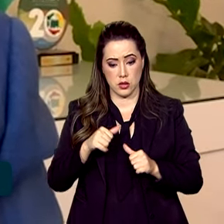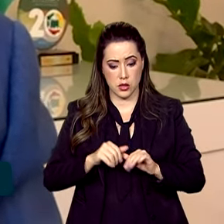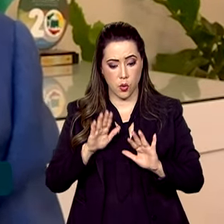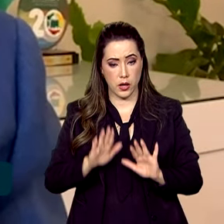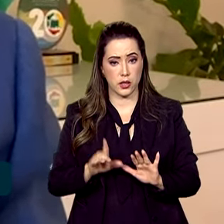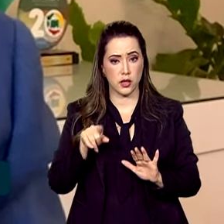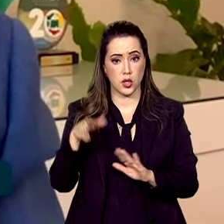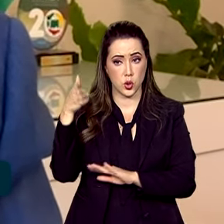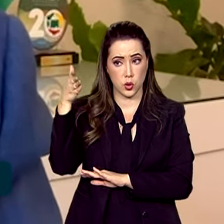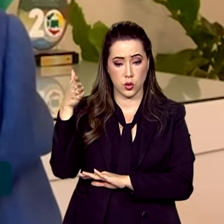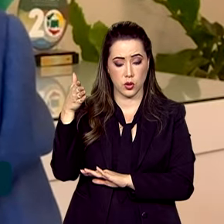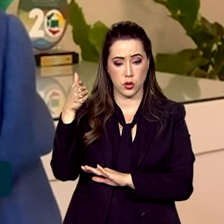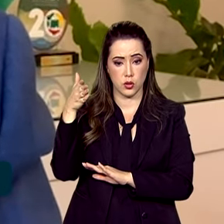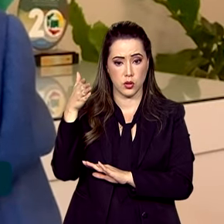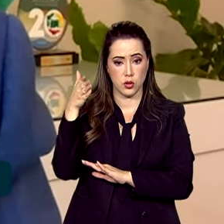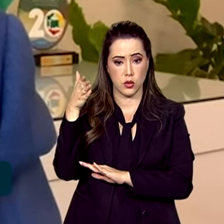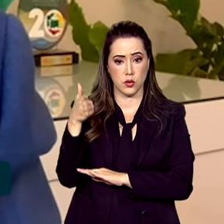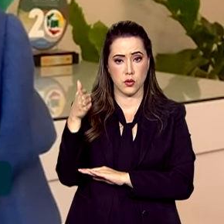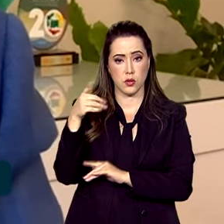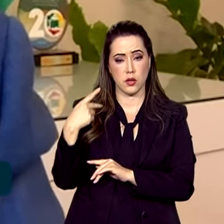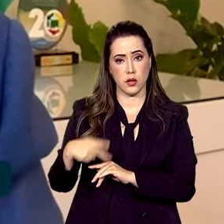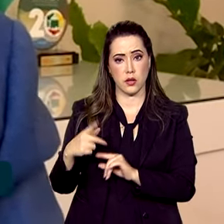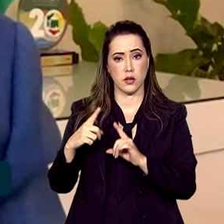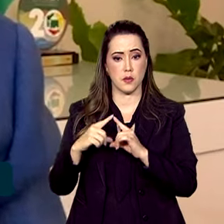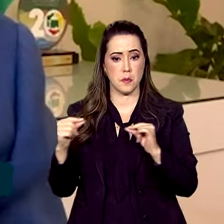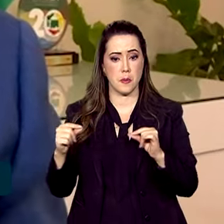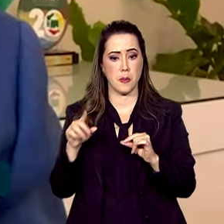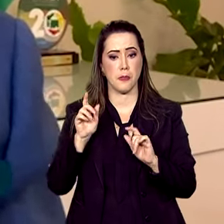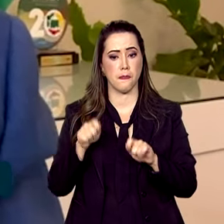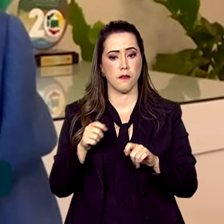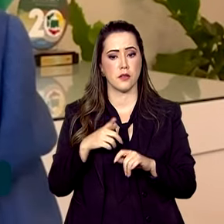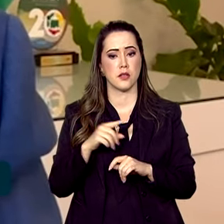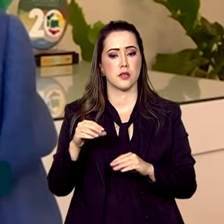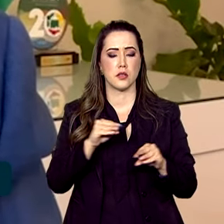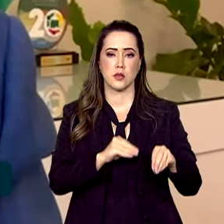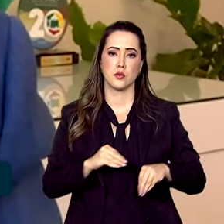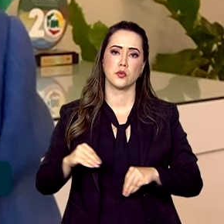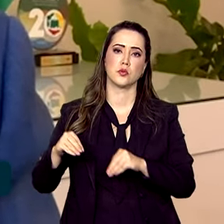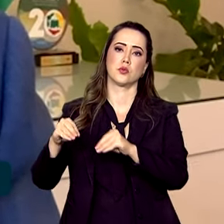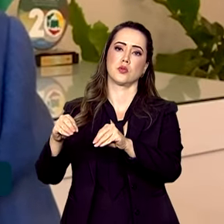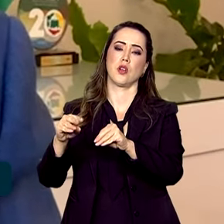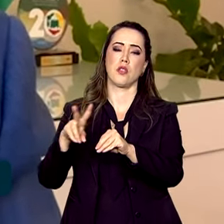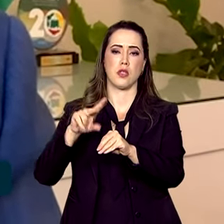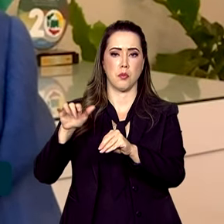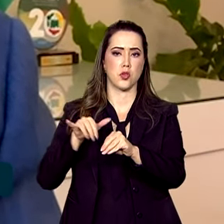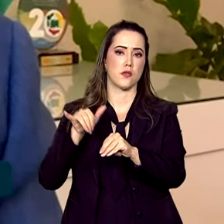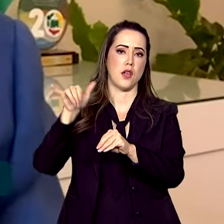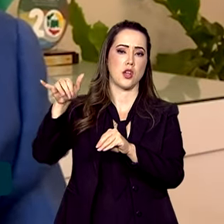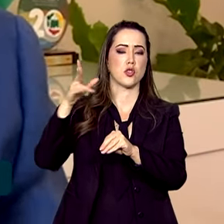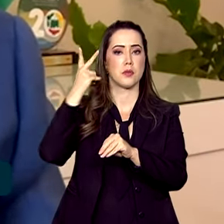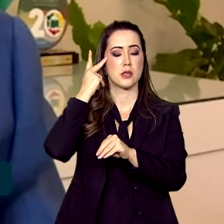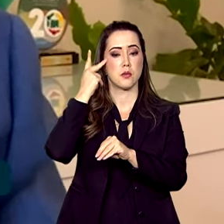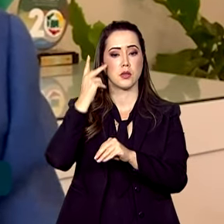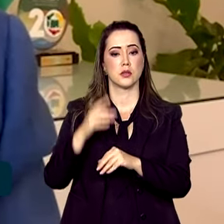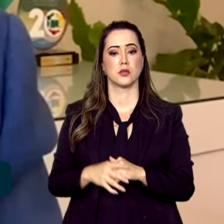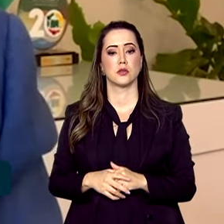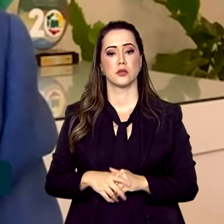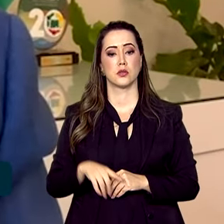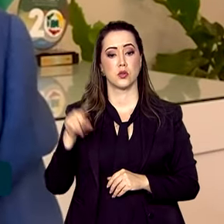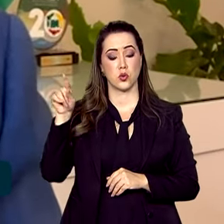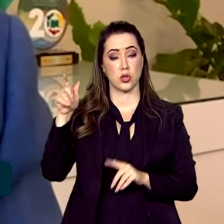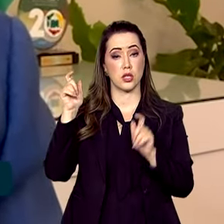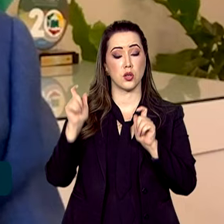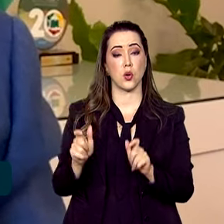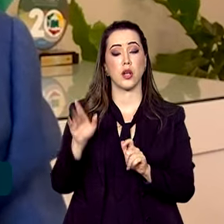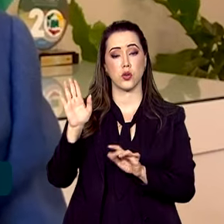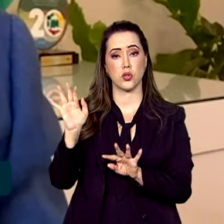aérea, aqui no Hospital da Base Aérea em Brasília, sejam deslocados para São Paulo, onde ali já tem uma